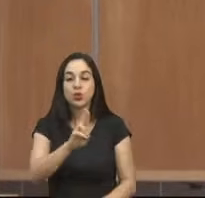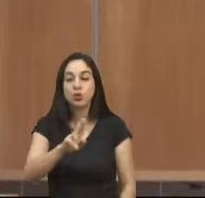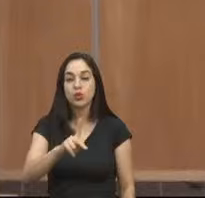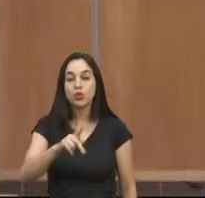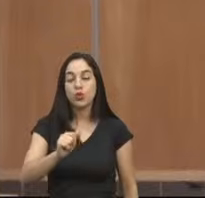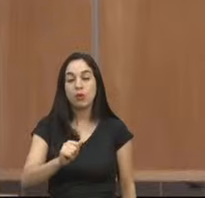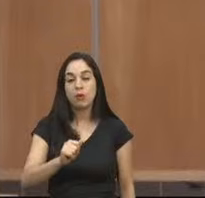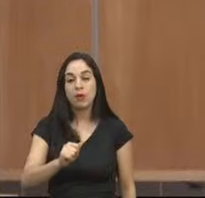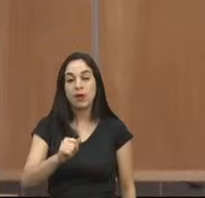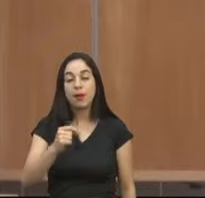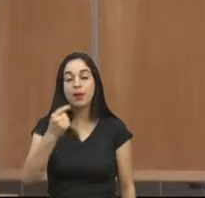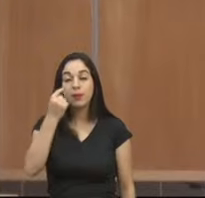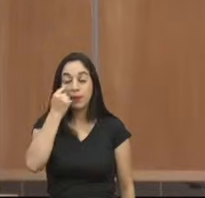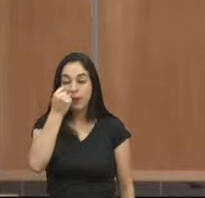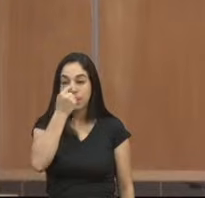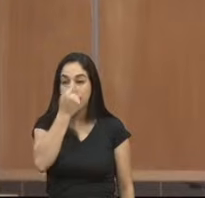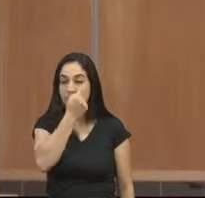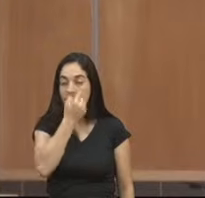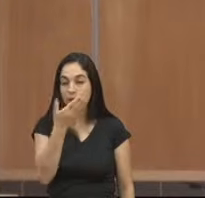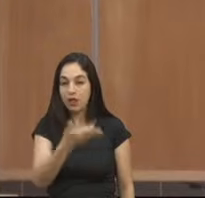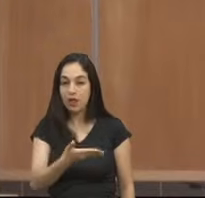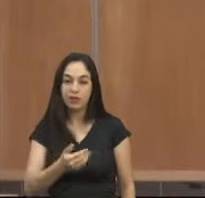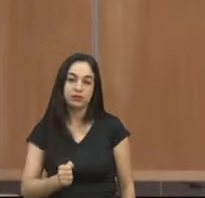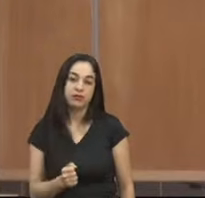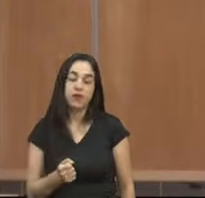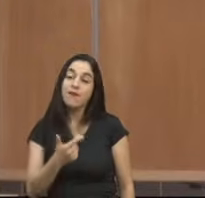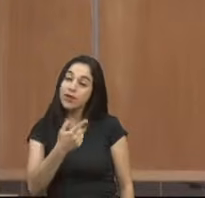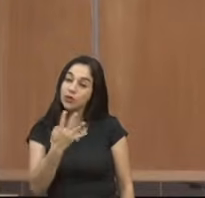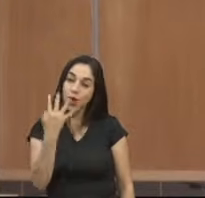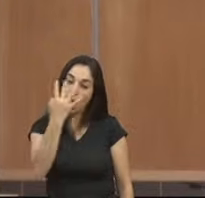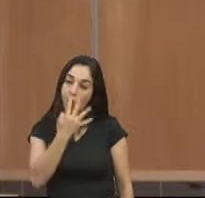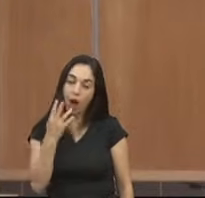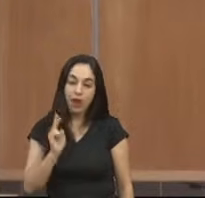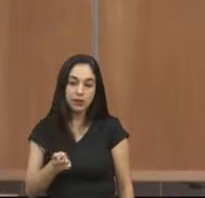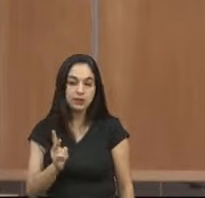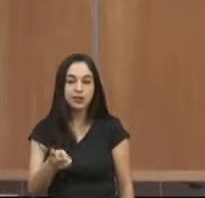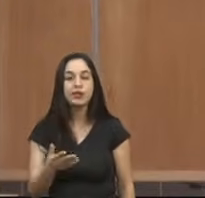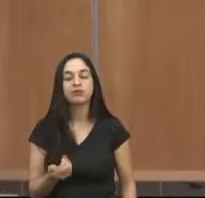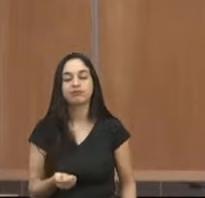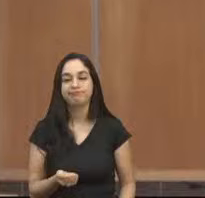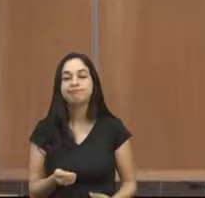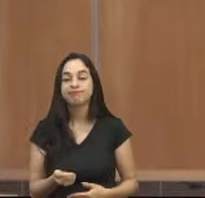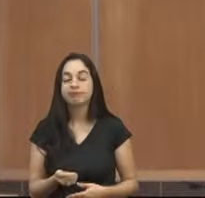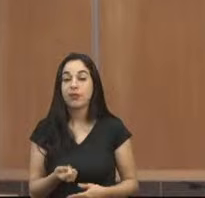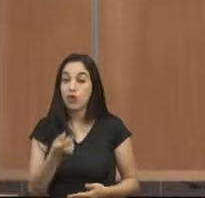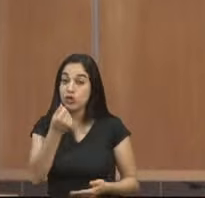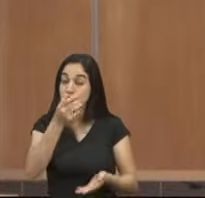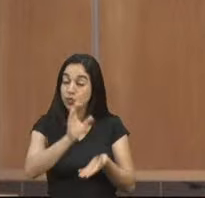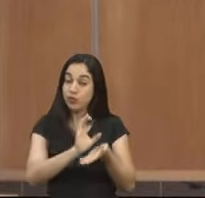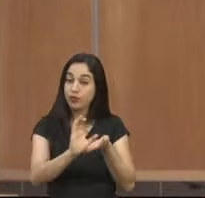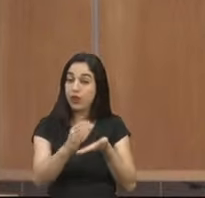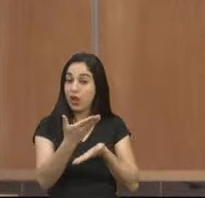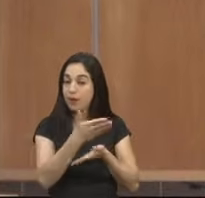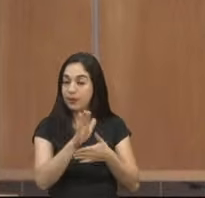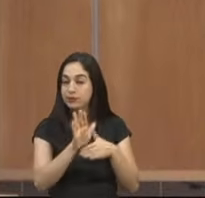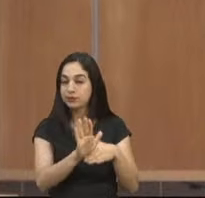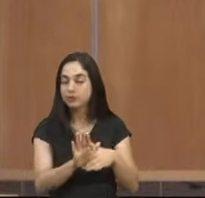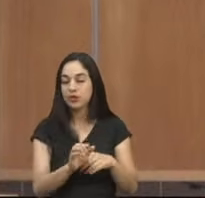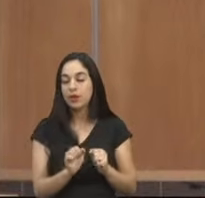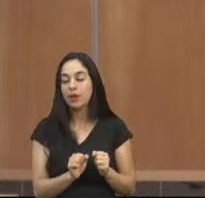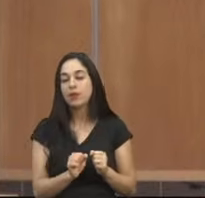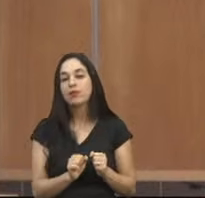Lua 24 horas. Peço de favor que manda essa verba impositiva para lá. A